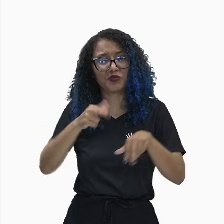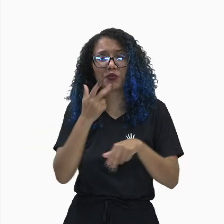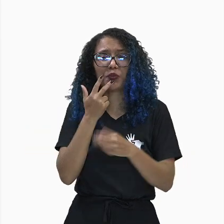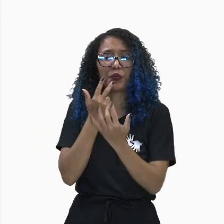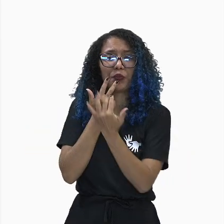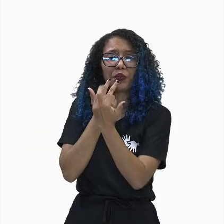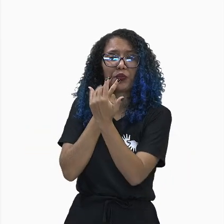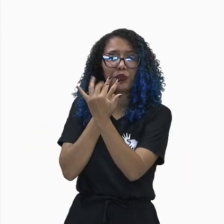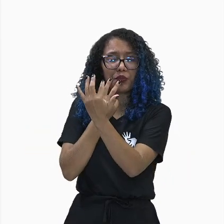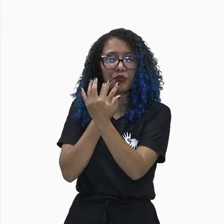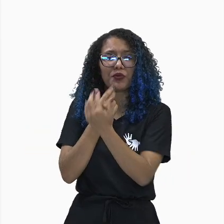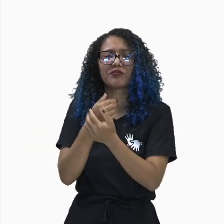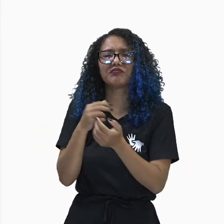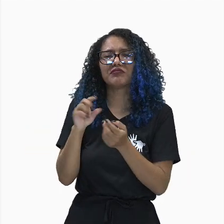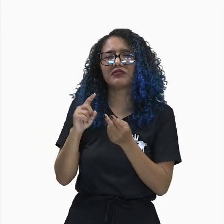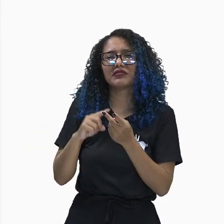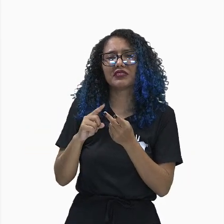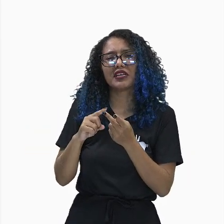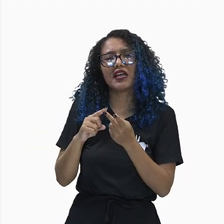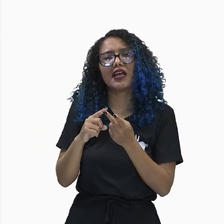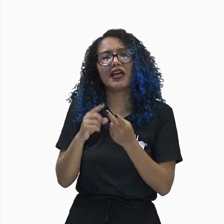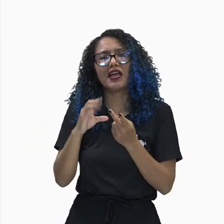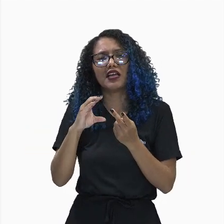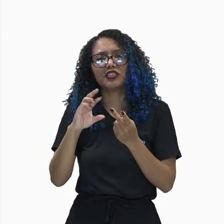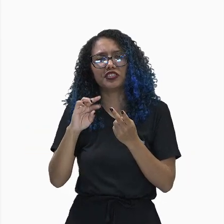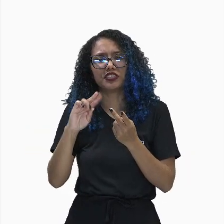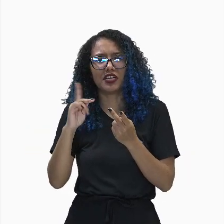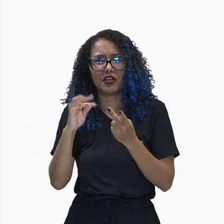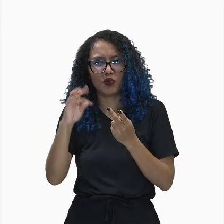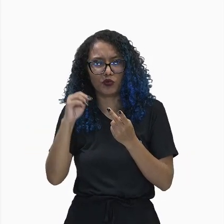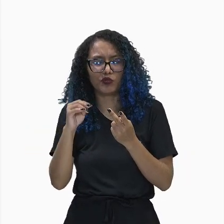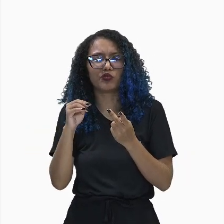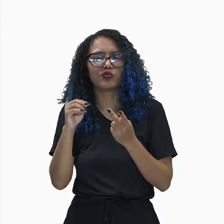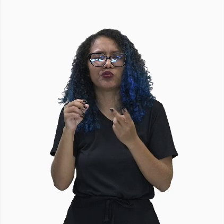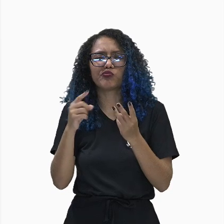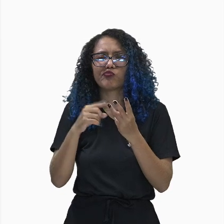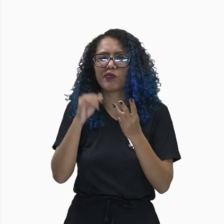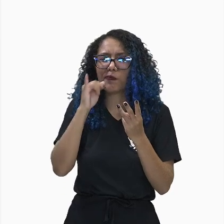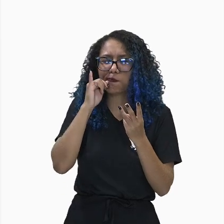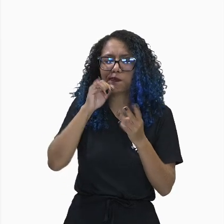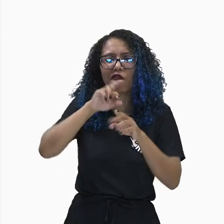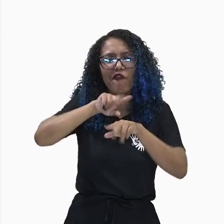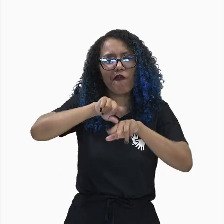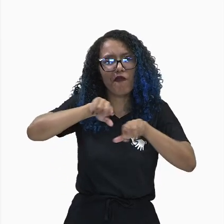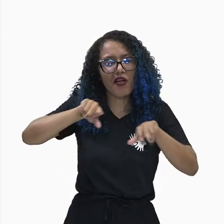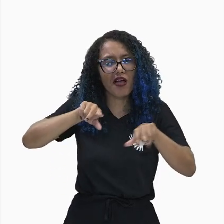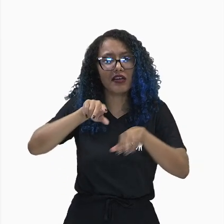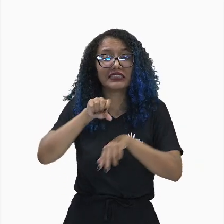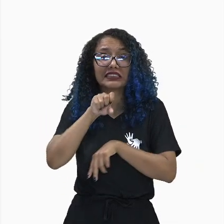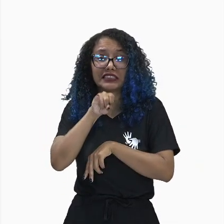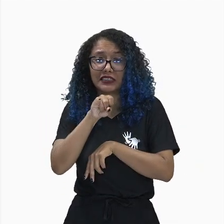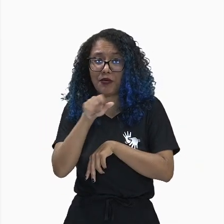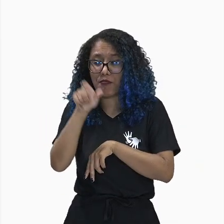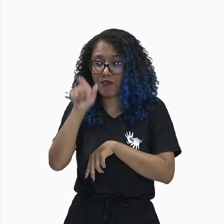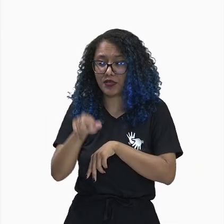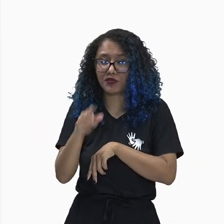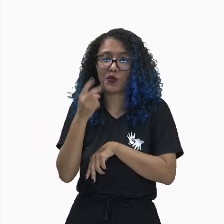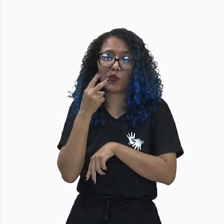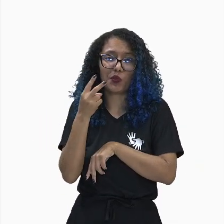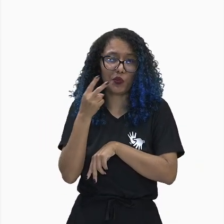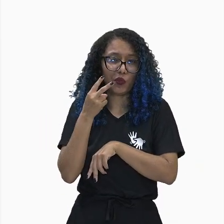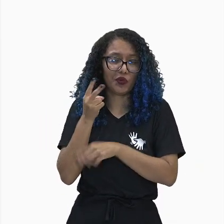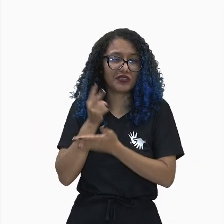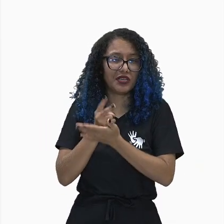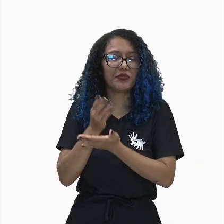cigarros, charutos, cachimbos, né, em várias regiões do Brasil. Então, para quem é tabagista, já sabe que